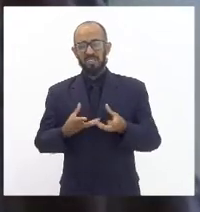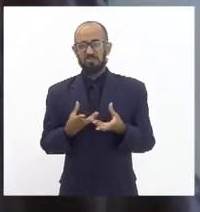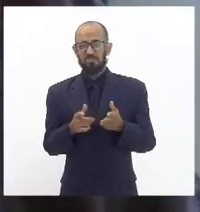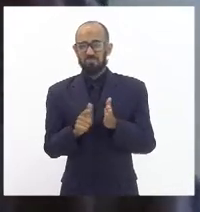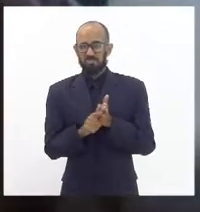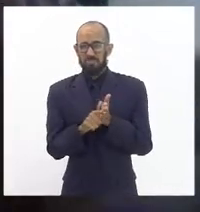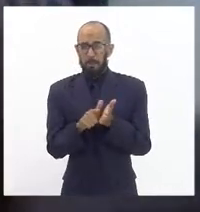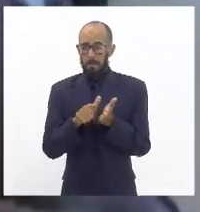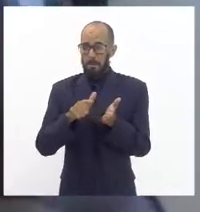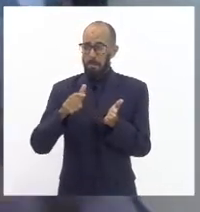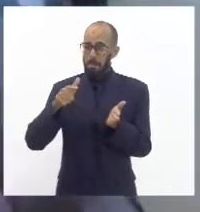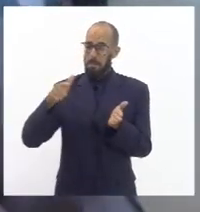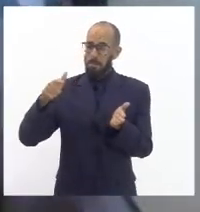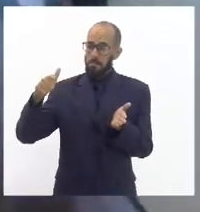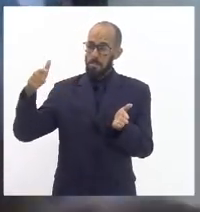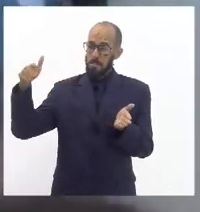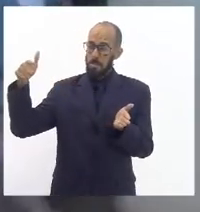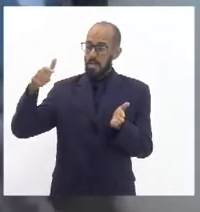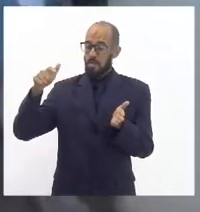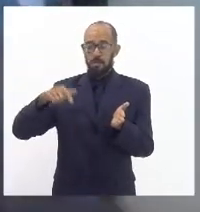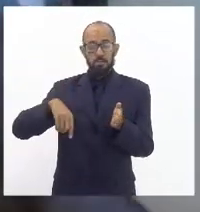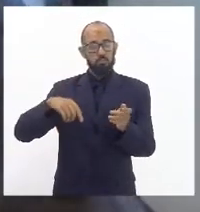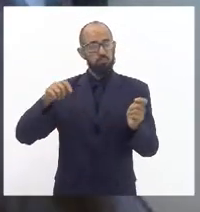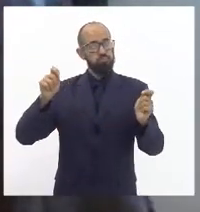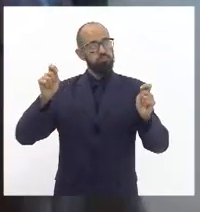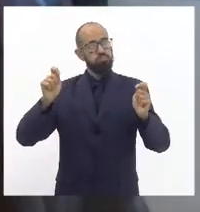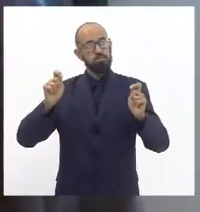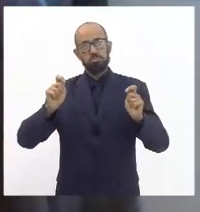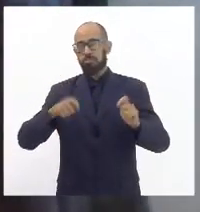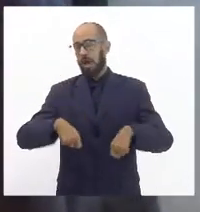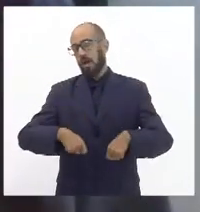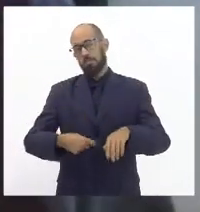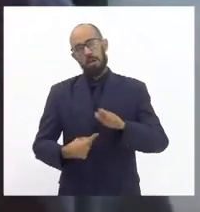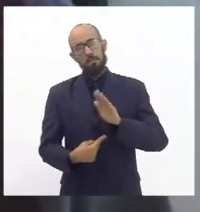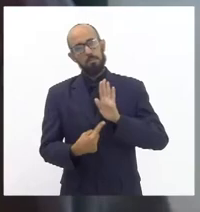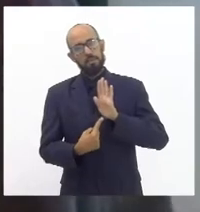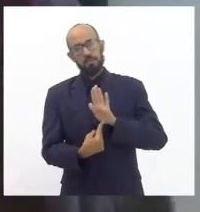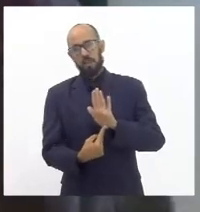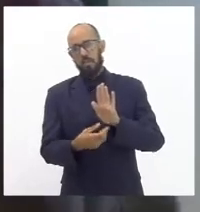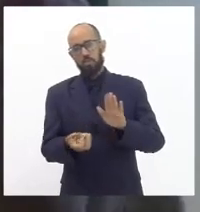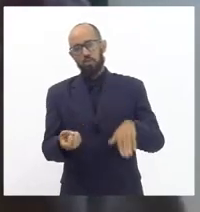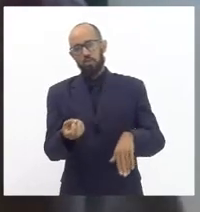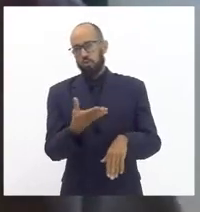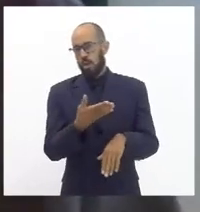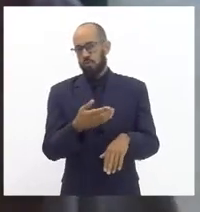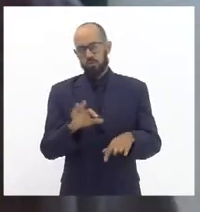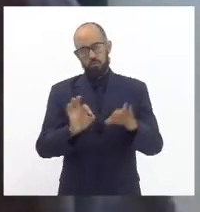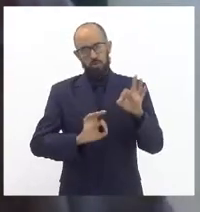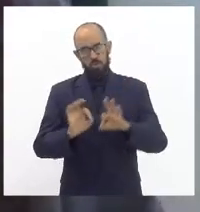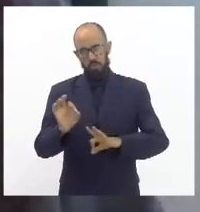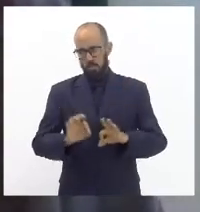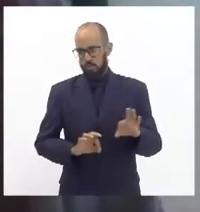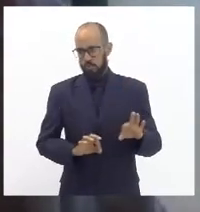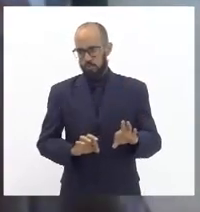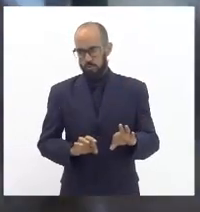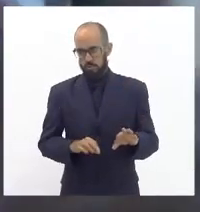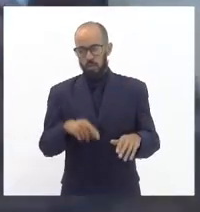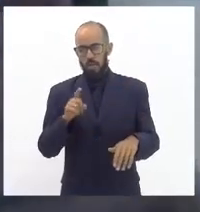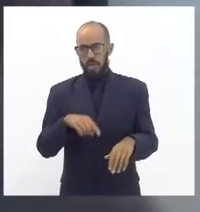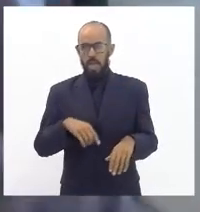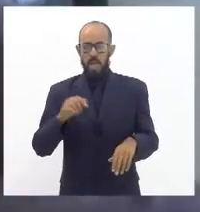ficam inviabilizadas para ter Imóveis projetos aprovados portanto não é pouca coisa é